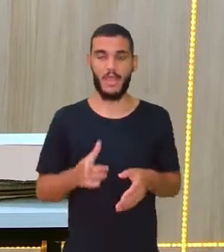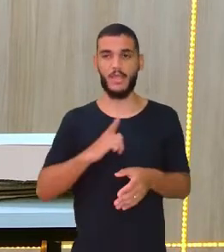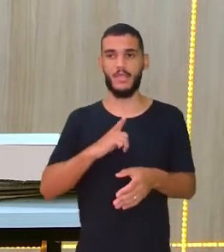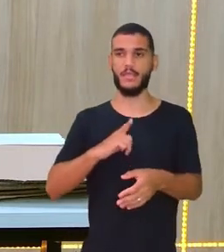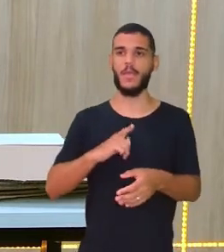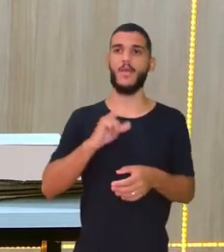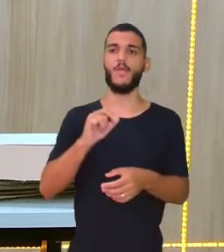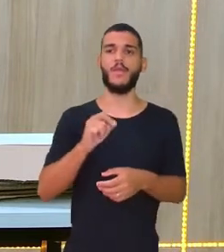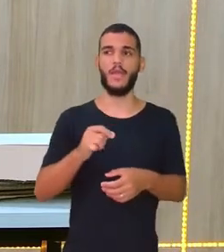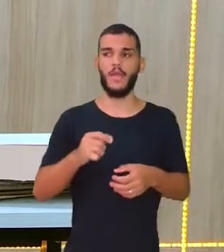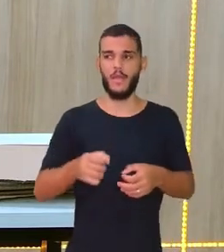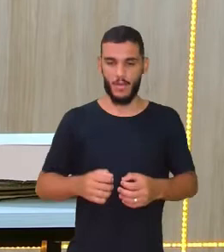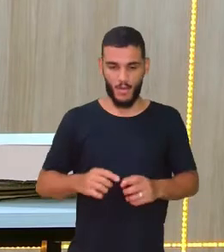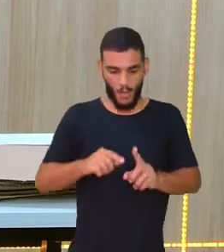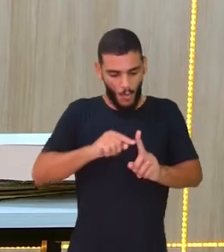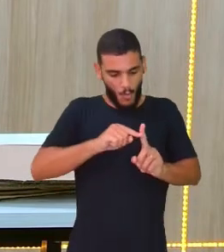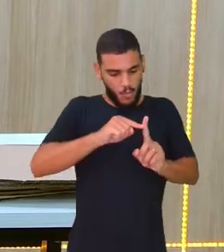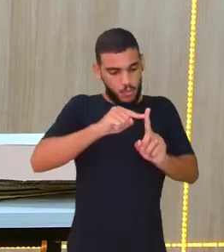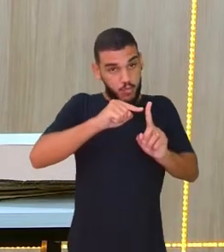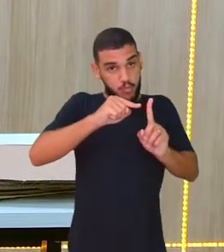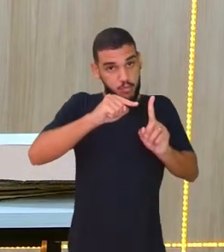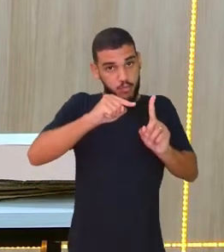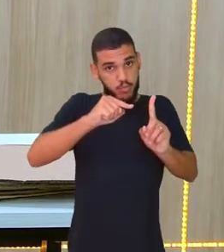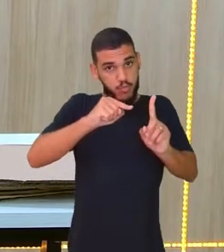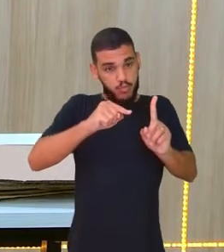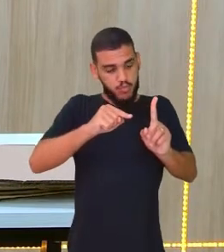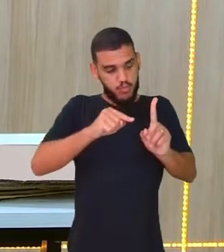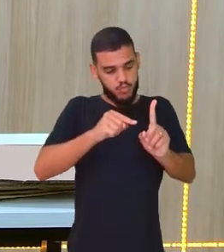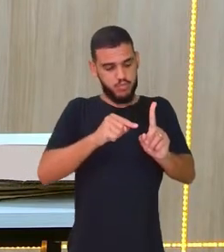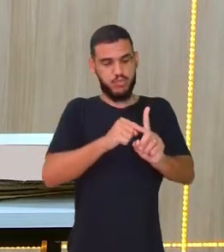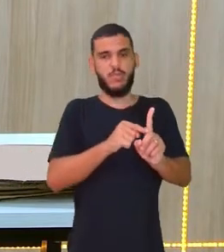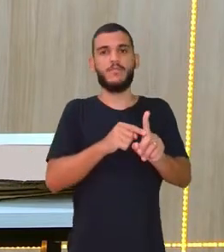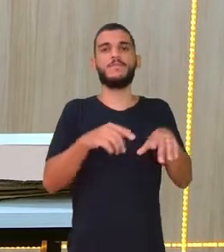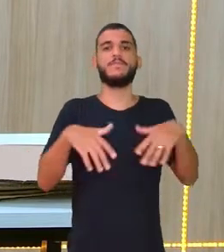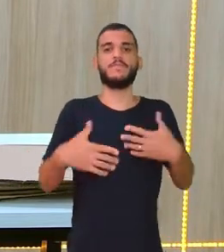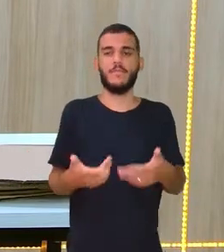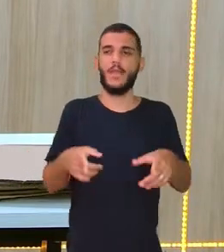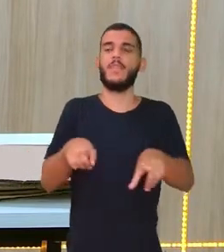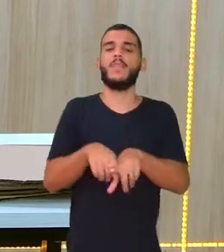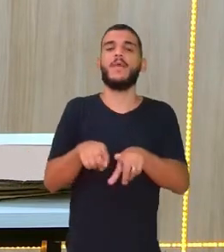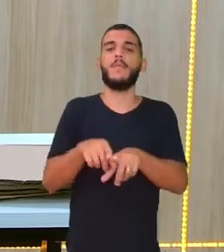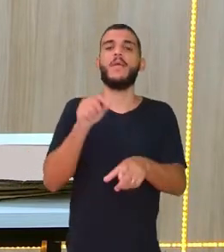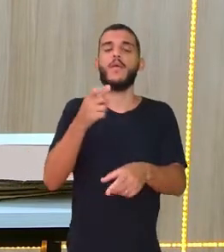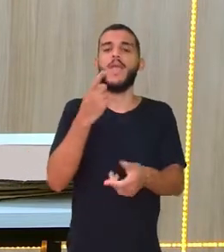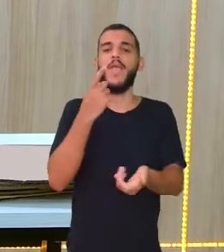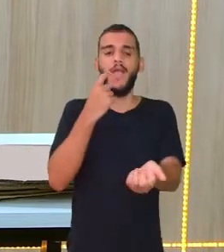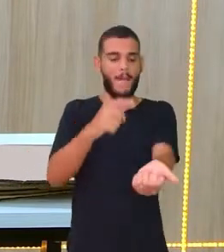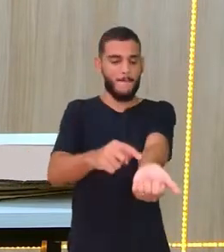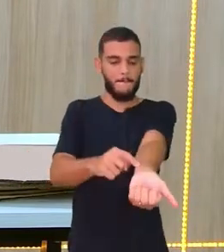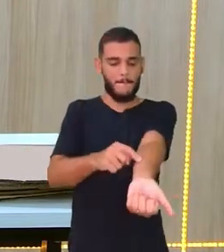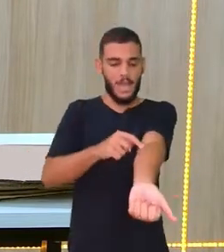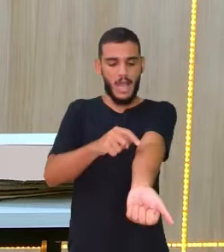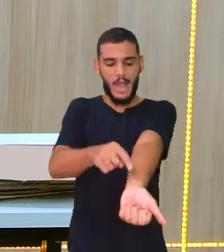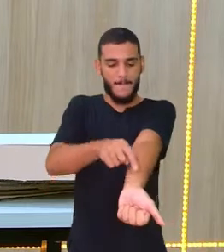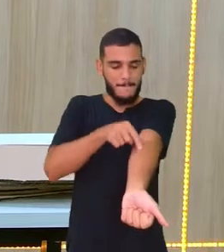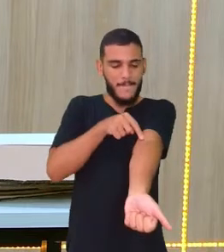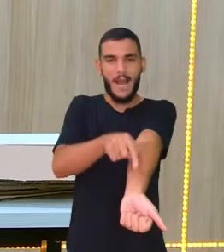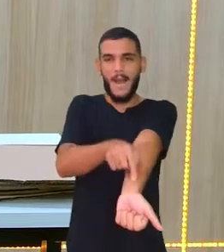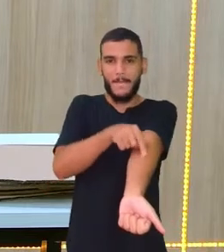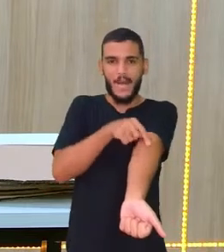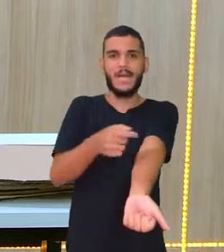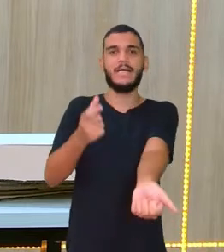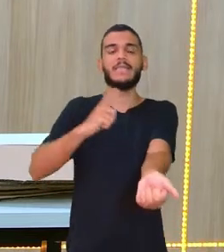para o desenvolvimento aí do novo indivíduo. E a questão aí dos vasos sanguíneos também, que tem